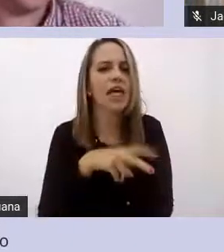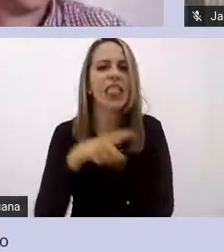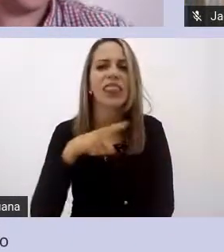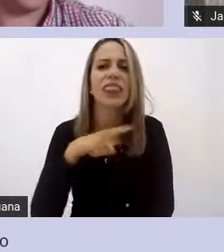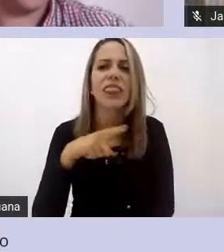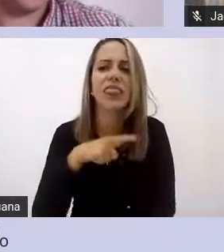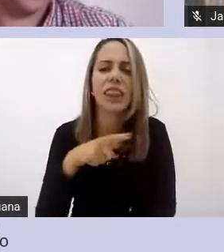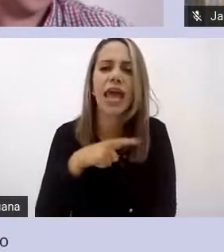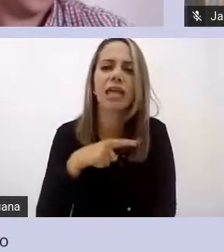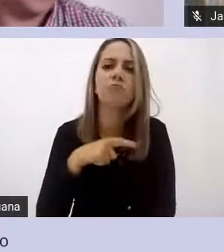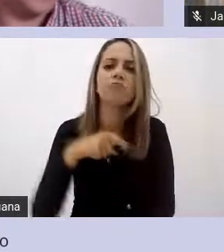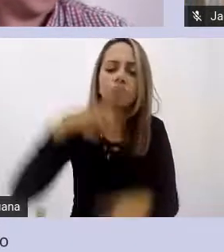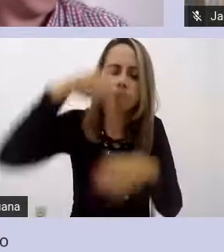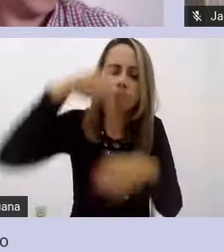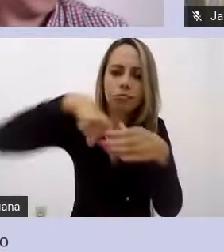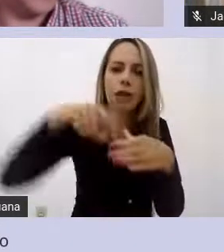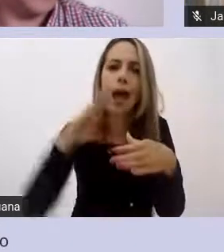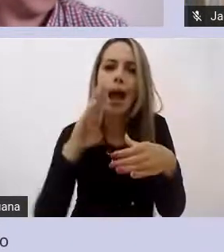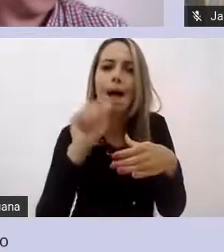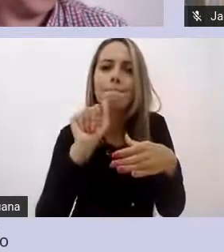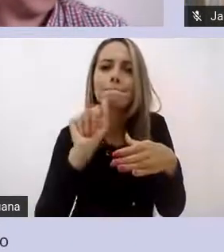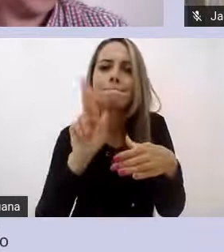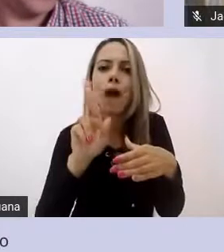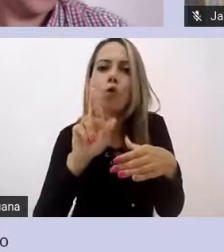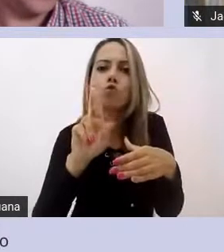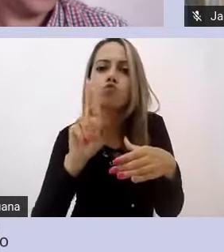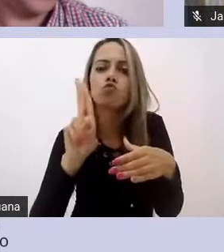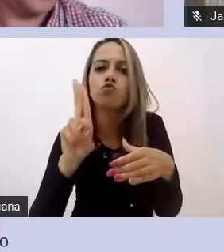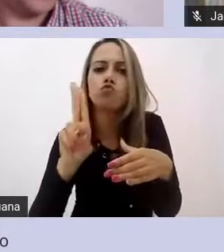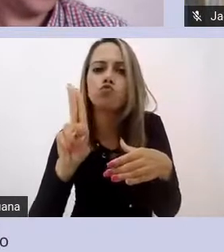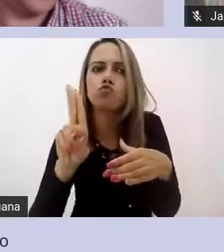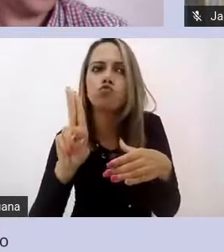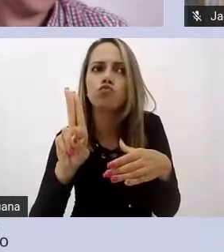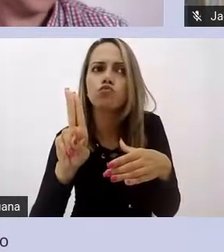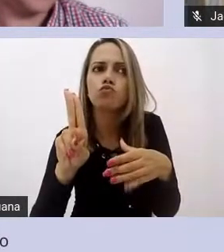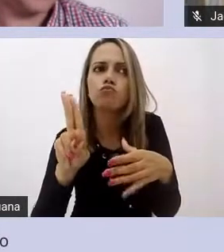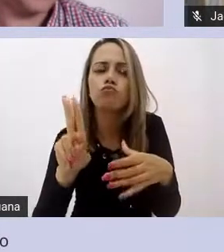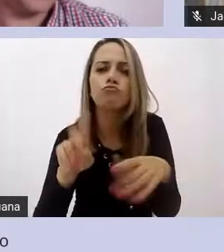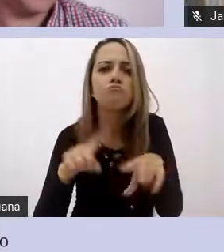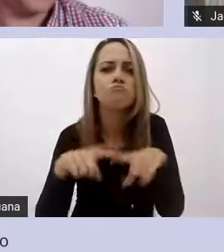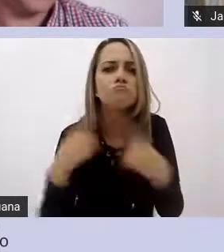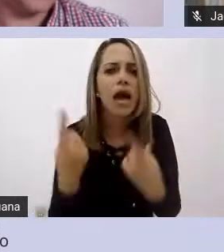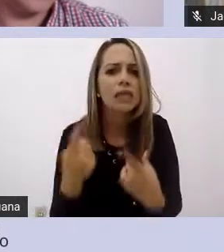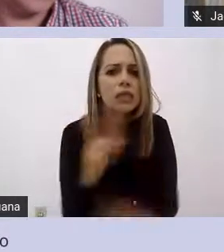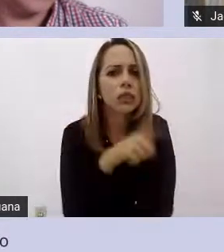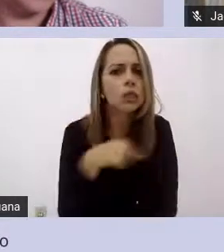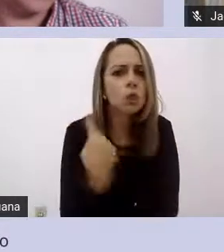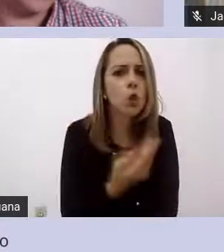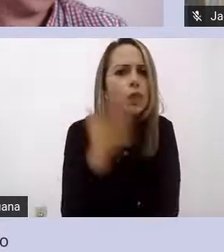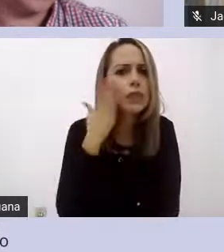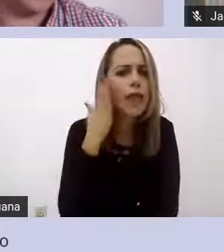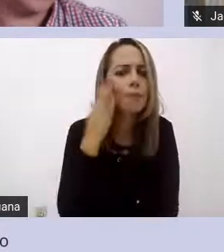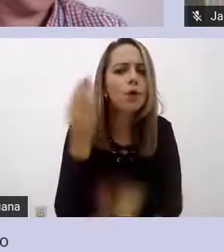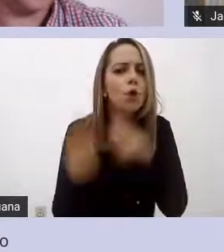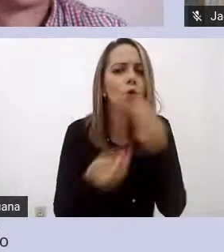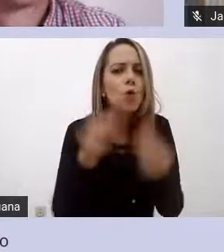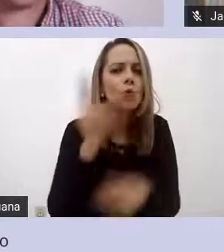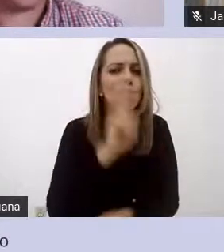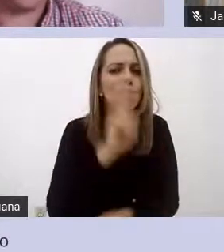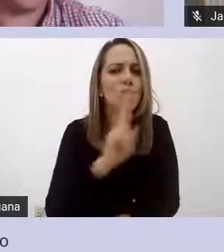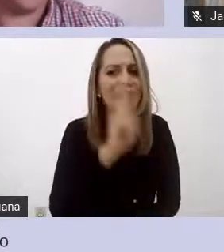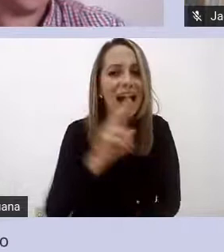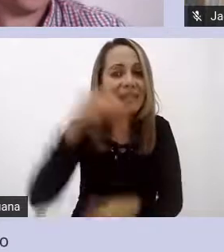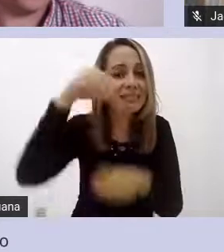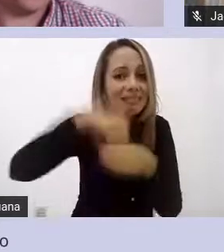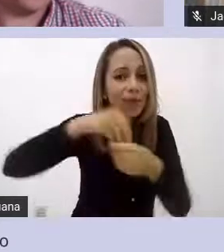dentro das nossas práticas? Como que a gente pode resgatar uma forma de pensar a comida que seja